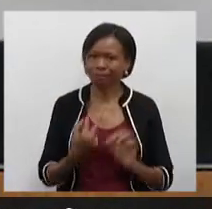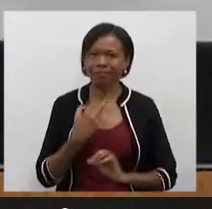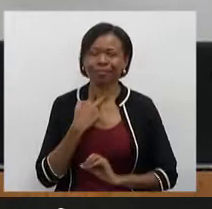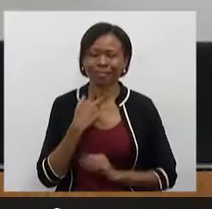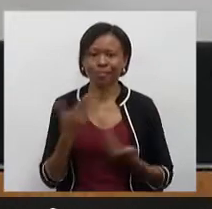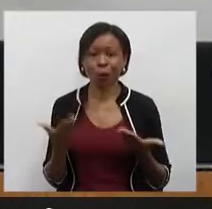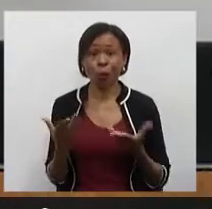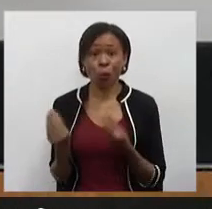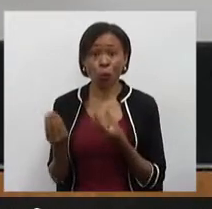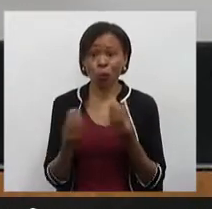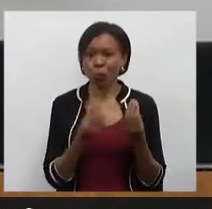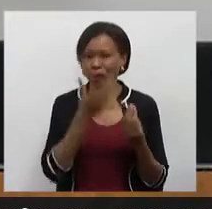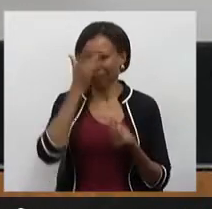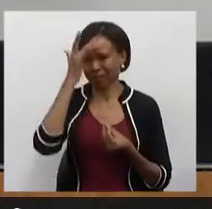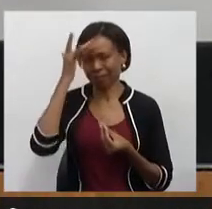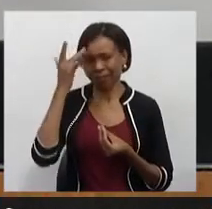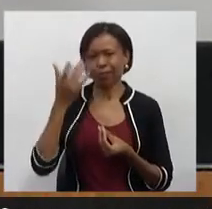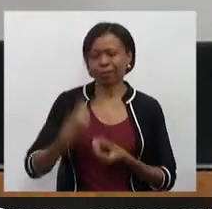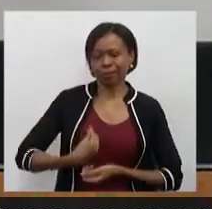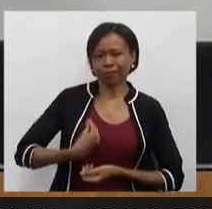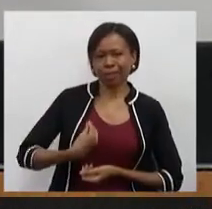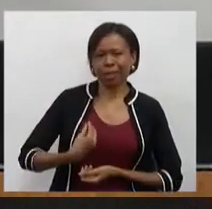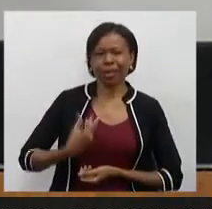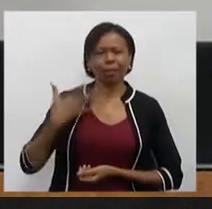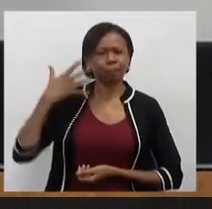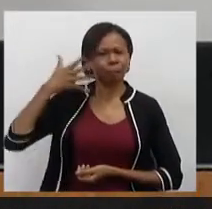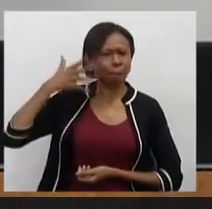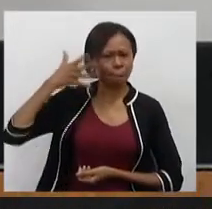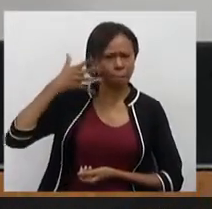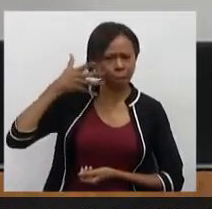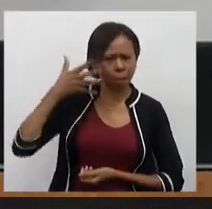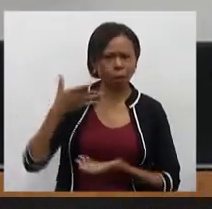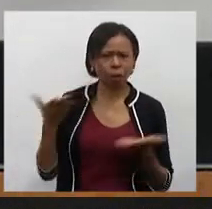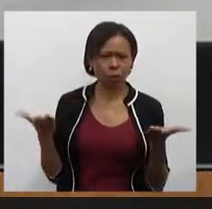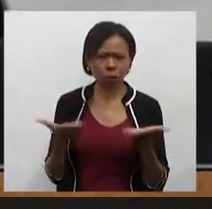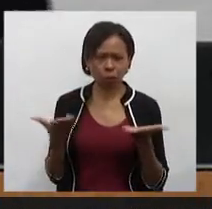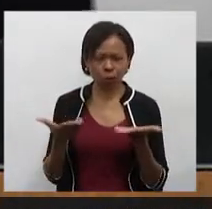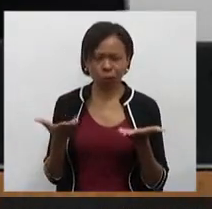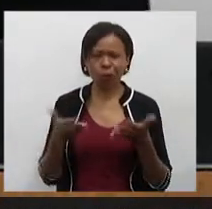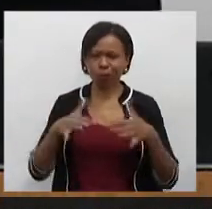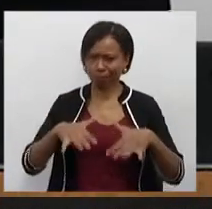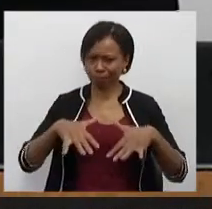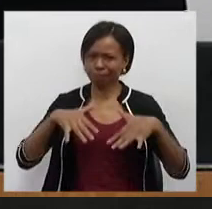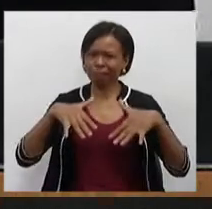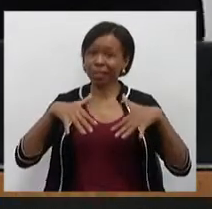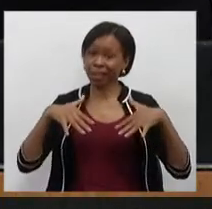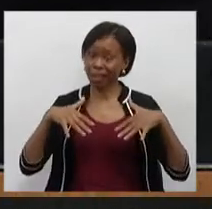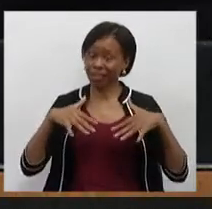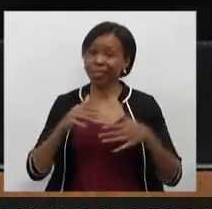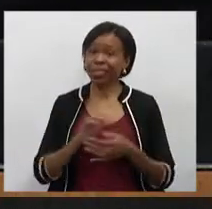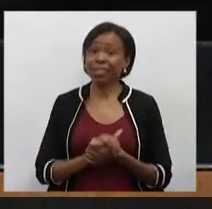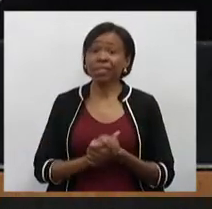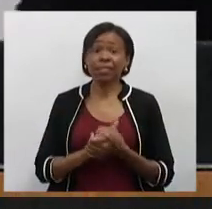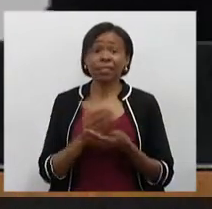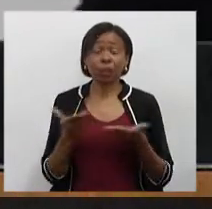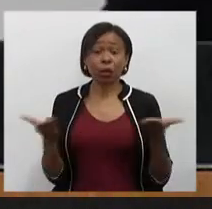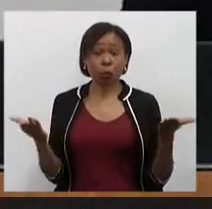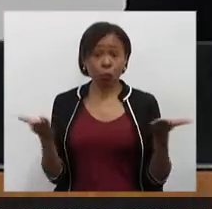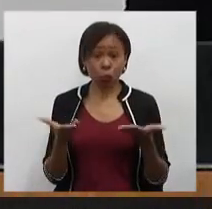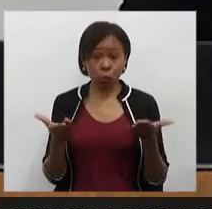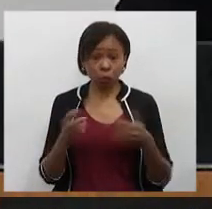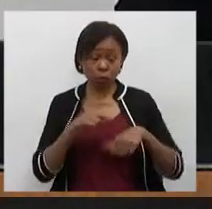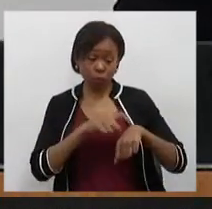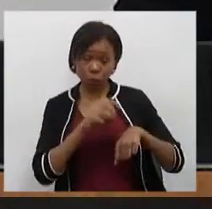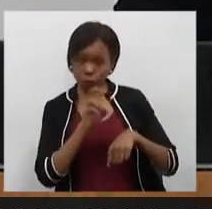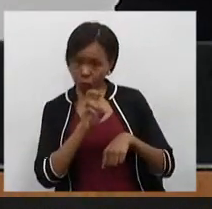muitas pessoas que vão aqui fazer o uso da palavra nessa audiência. Então eu peço que, ao avisar aqui o término dos